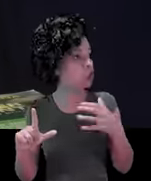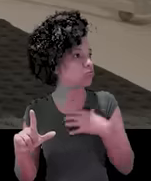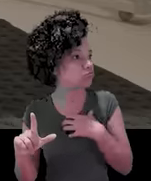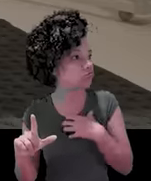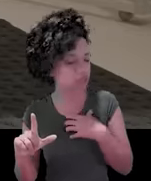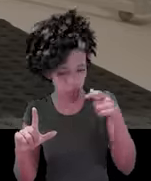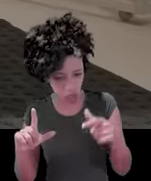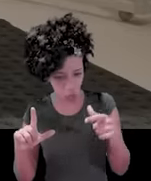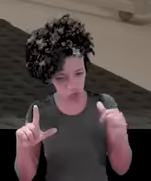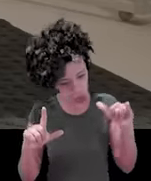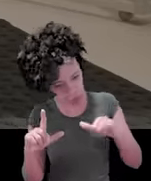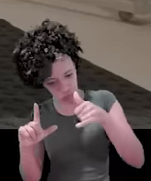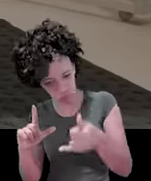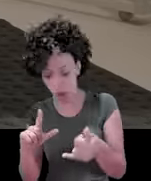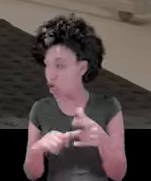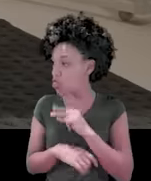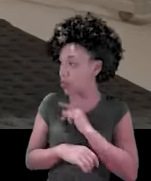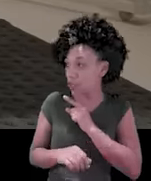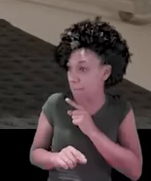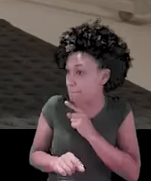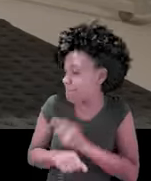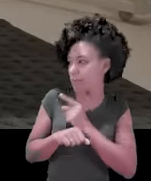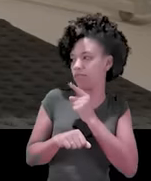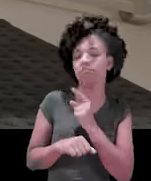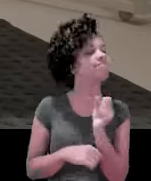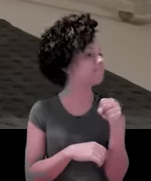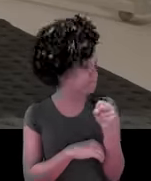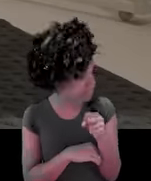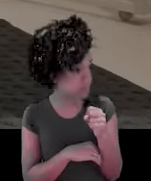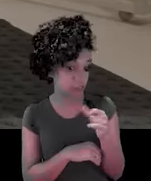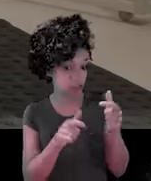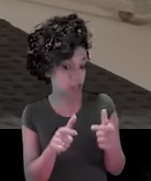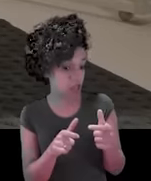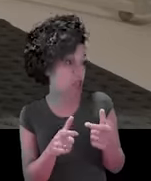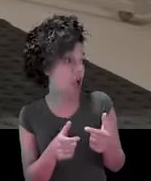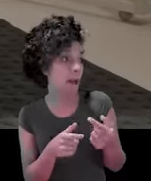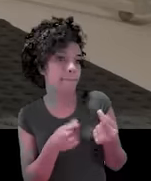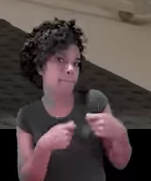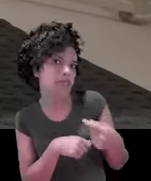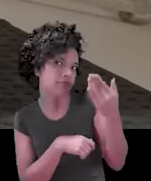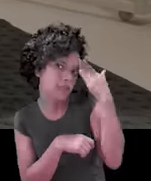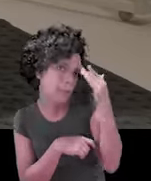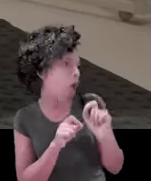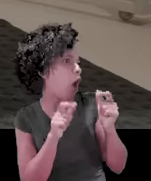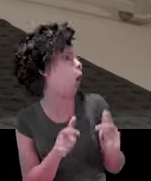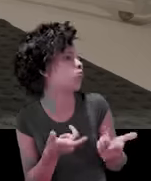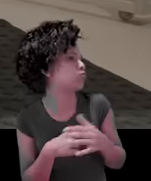tava aonde eu tinha caído social para te avisar de aula para você se você ir pra algum lugar Ah tá